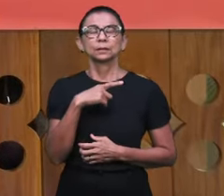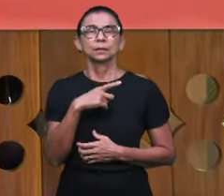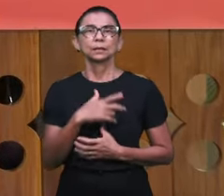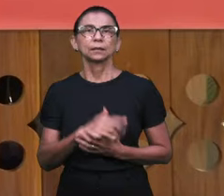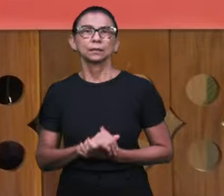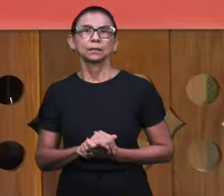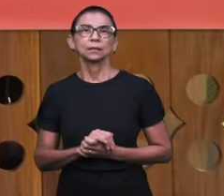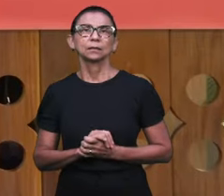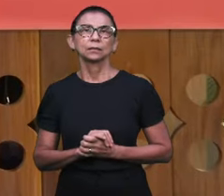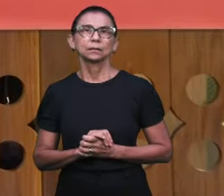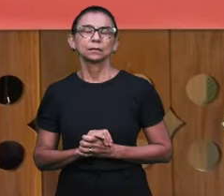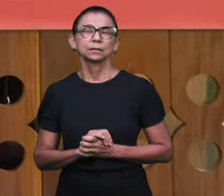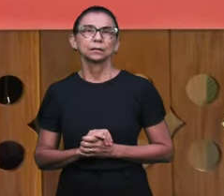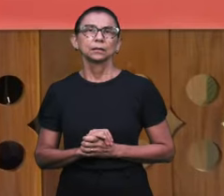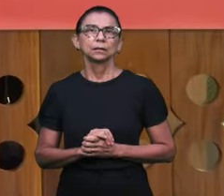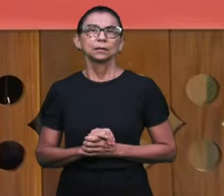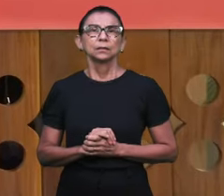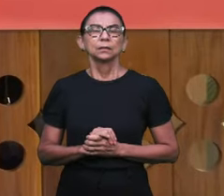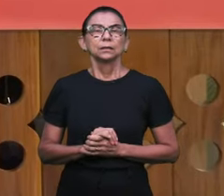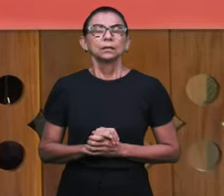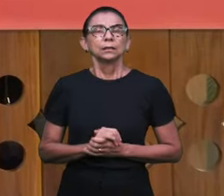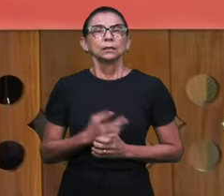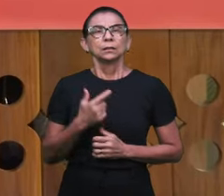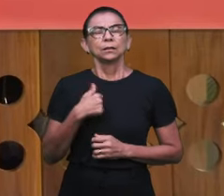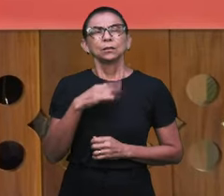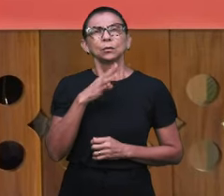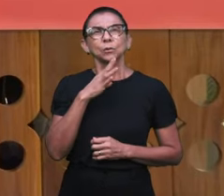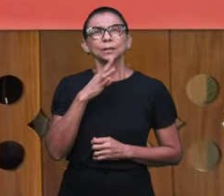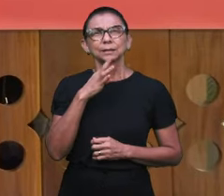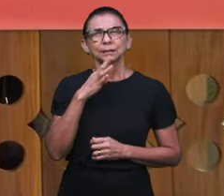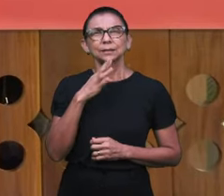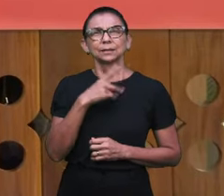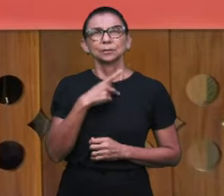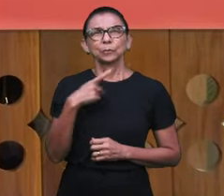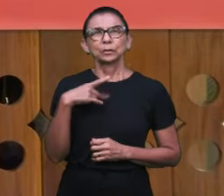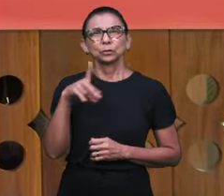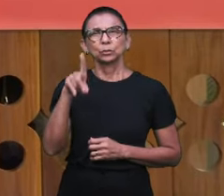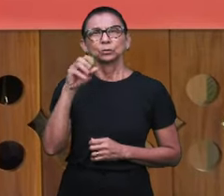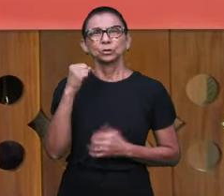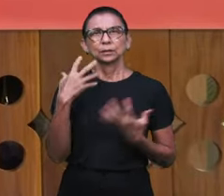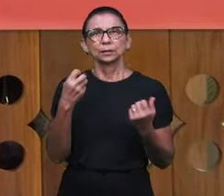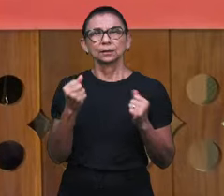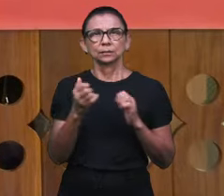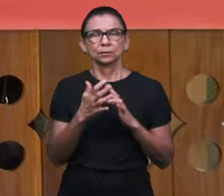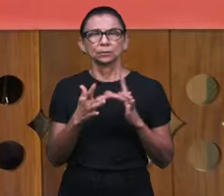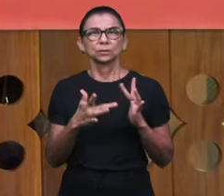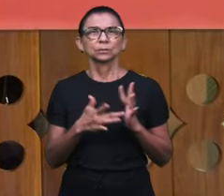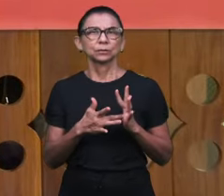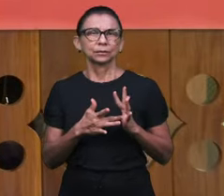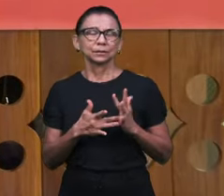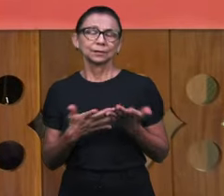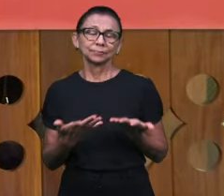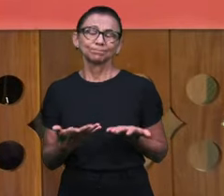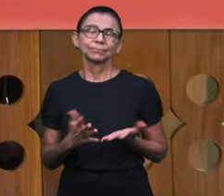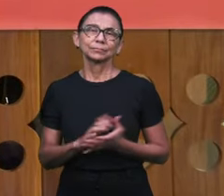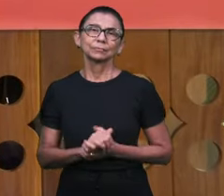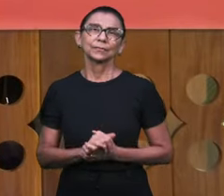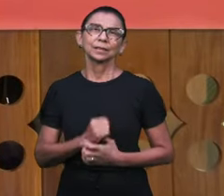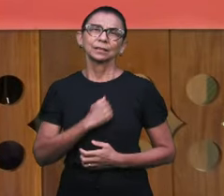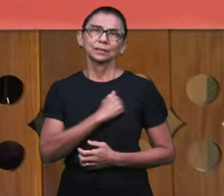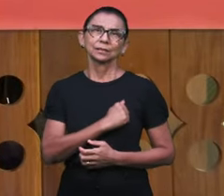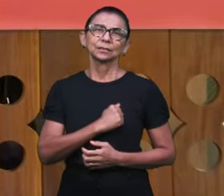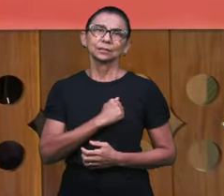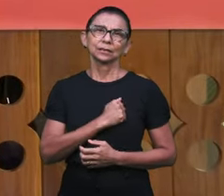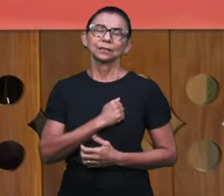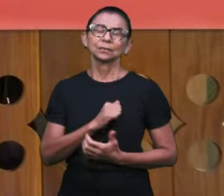de estar no dia que o Edim se converteu, né? E tenho uma saudade também, mas a alegria de saber que está na presença do